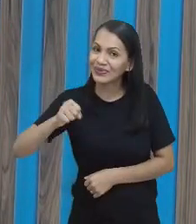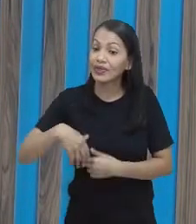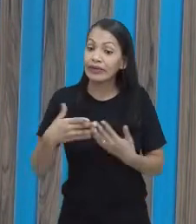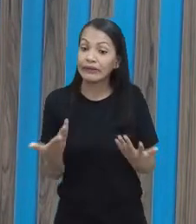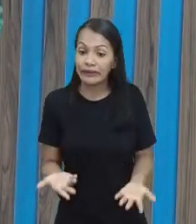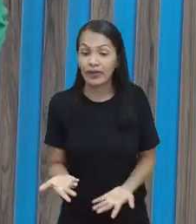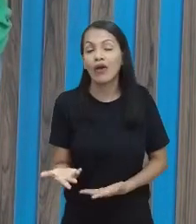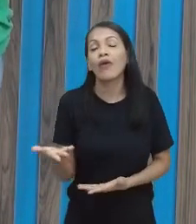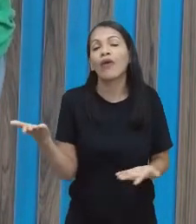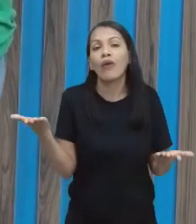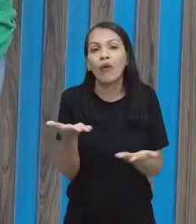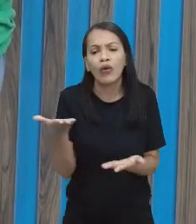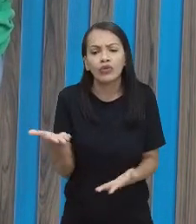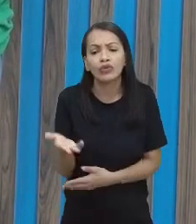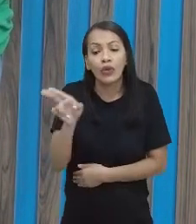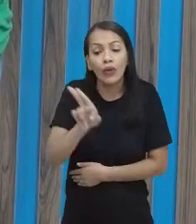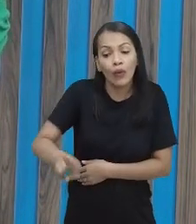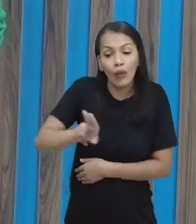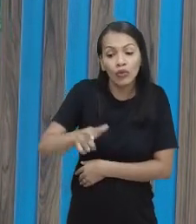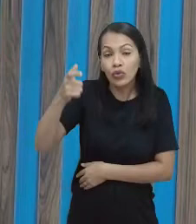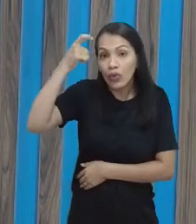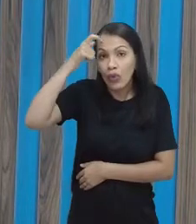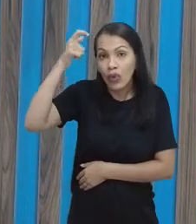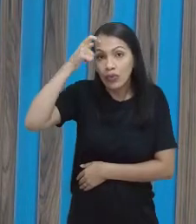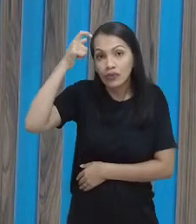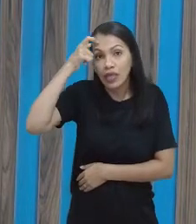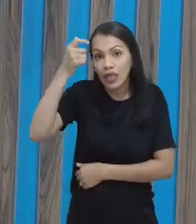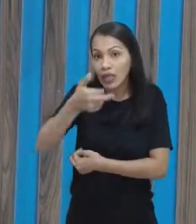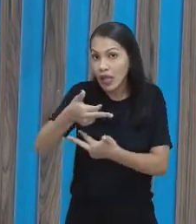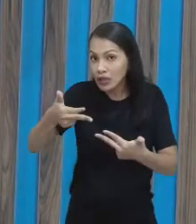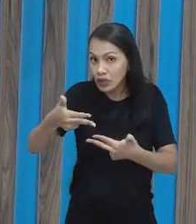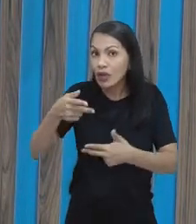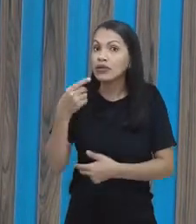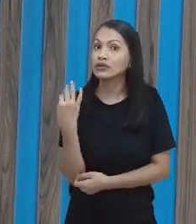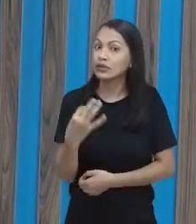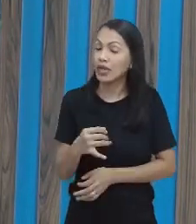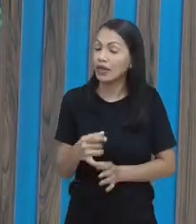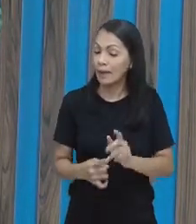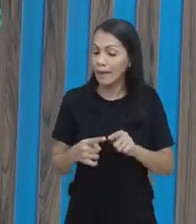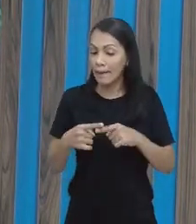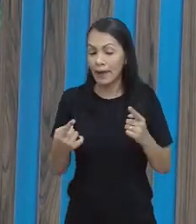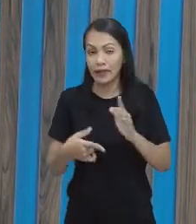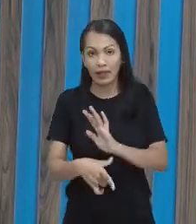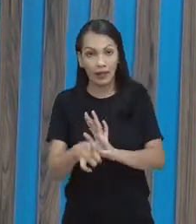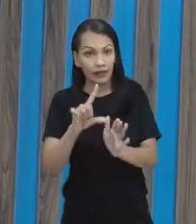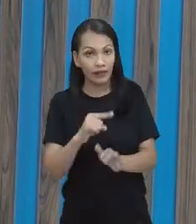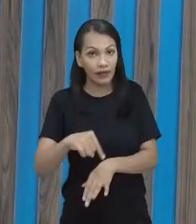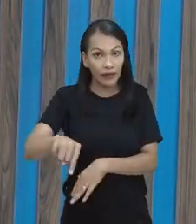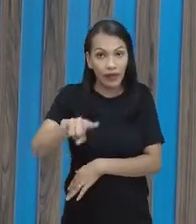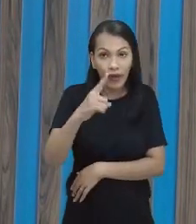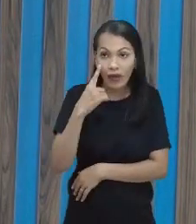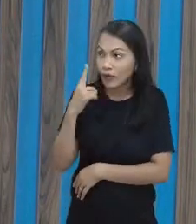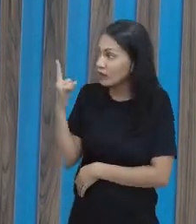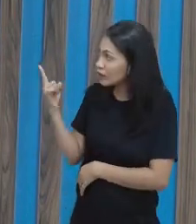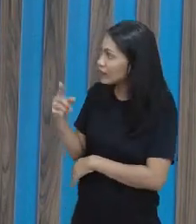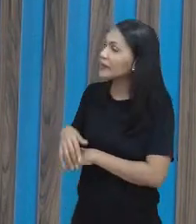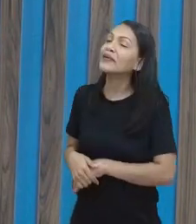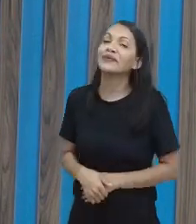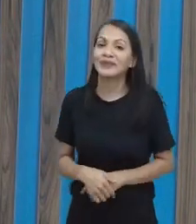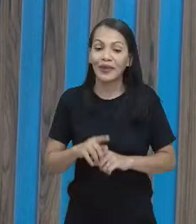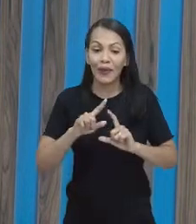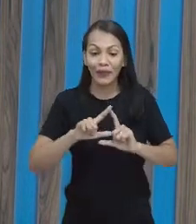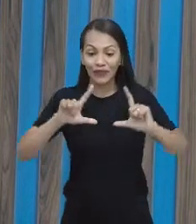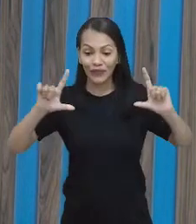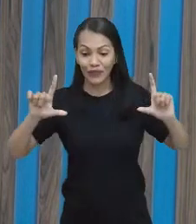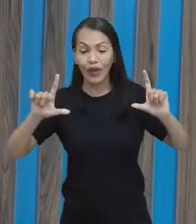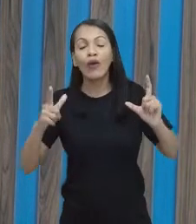de consumo consciente, gente. Mas antes, né, vocês têm aí à sua disposição a